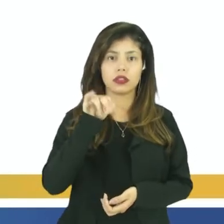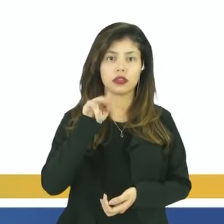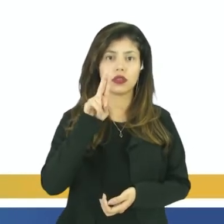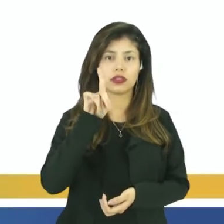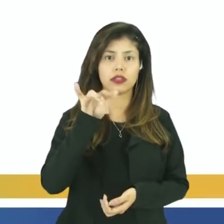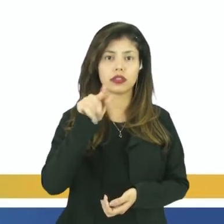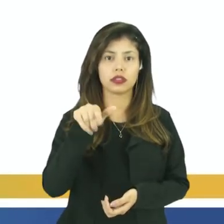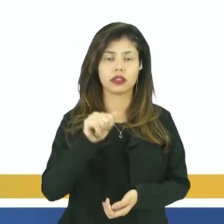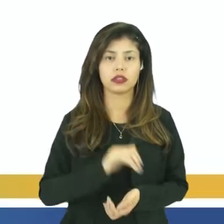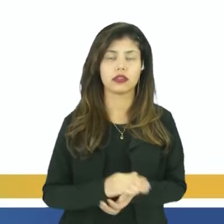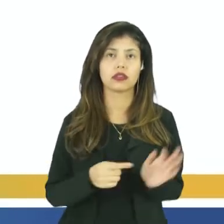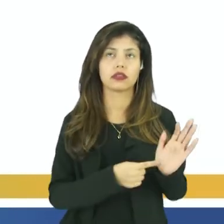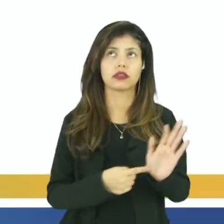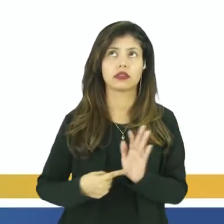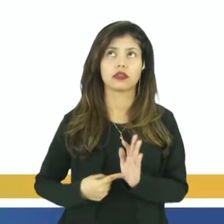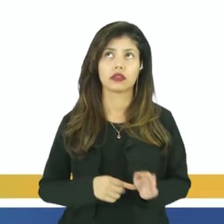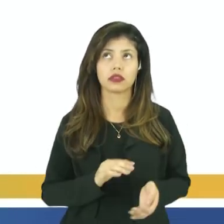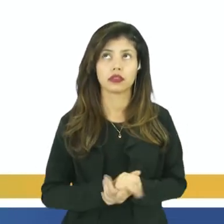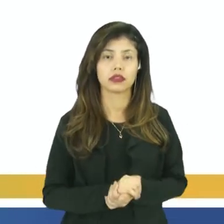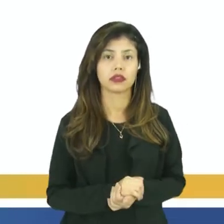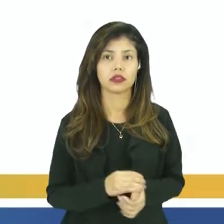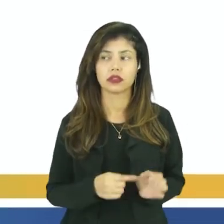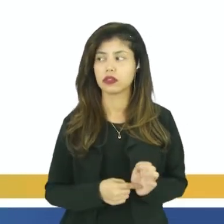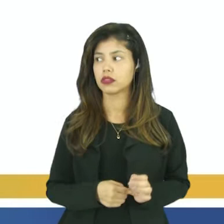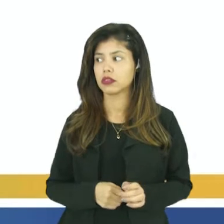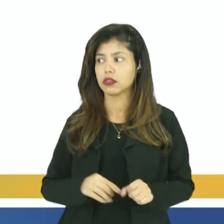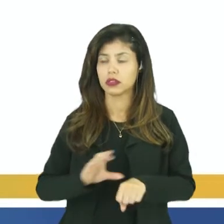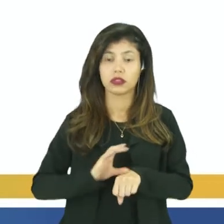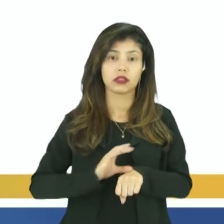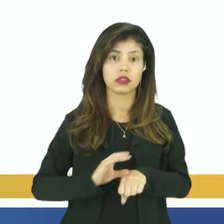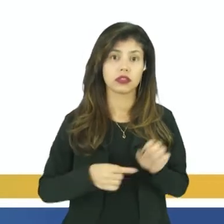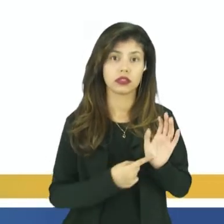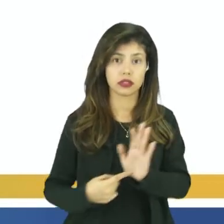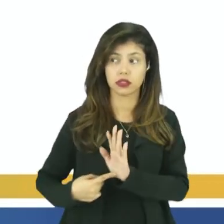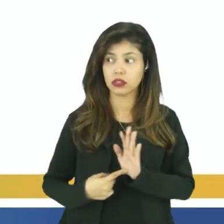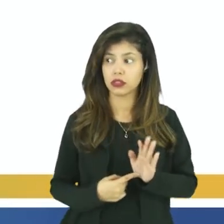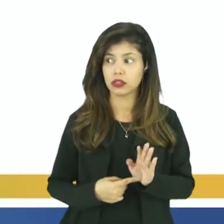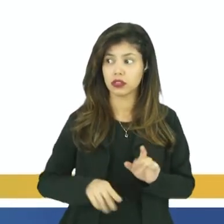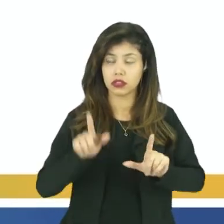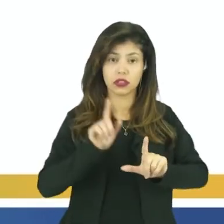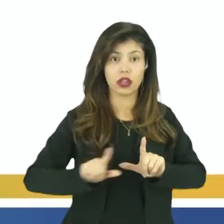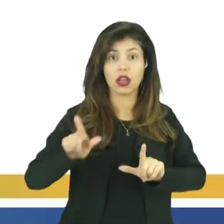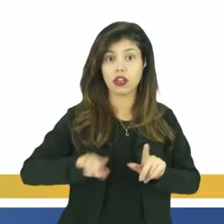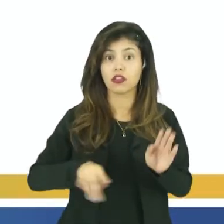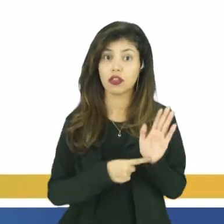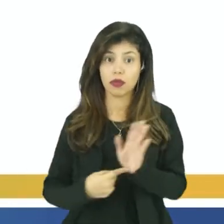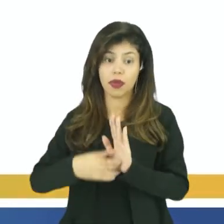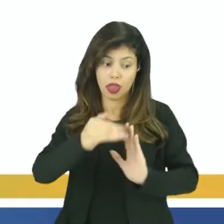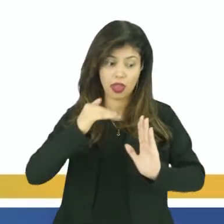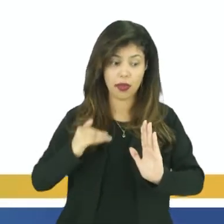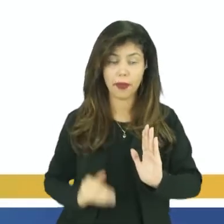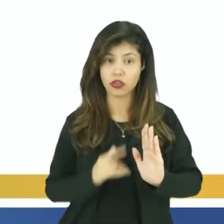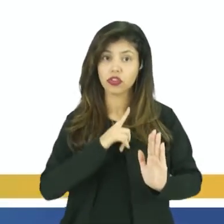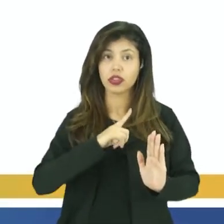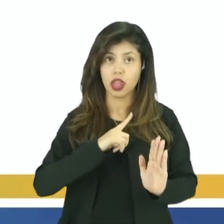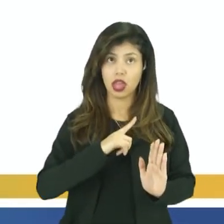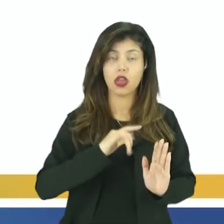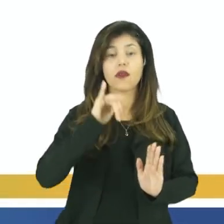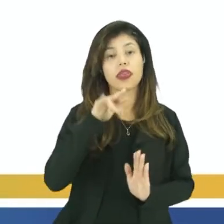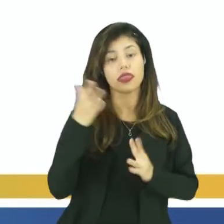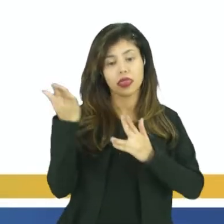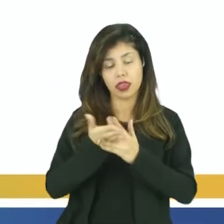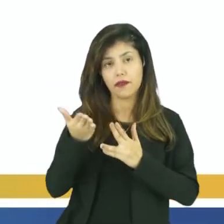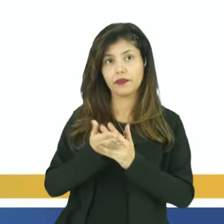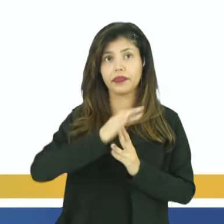B. Observe também que no eixo do X, nós temos um intervalo que vai